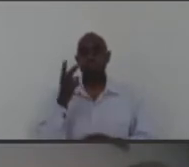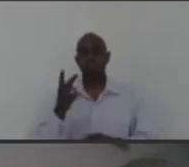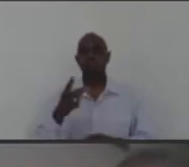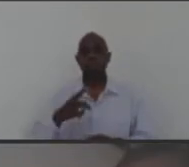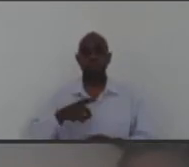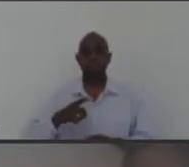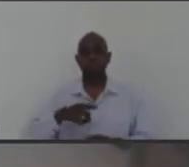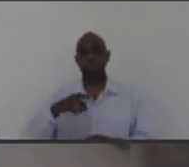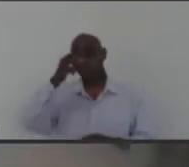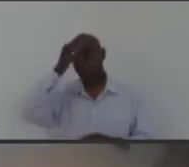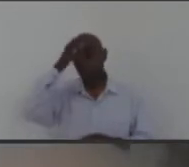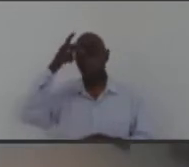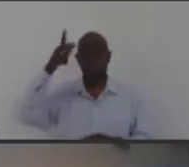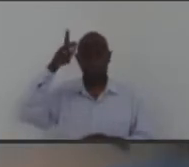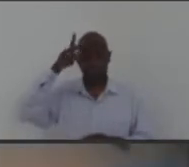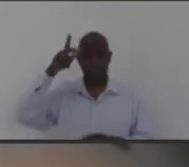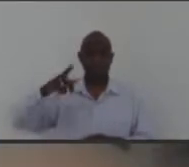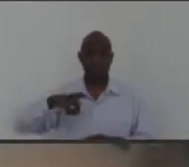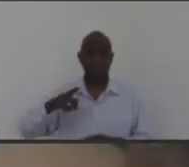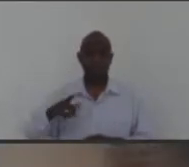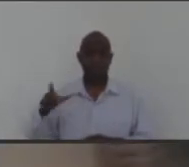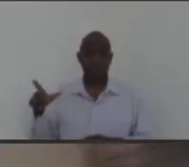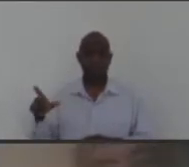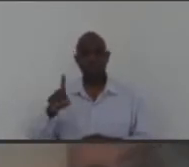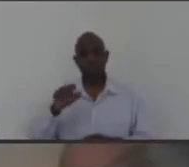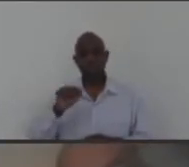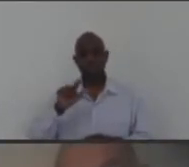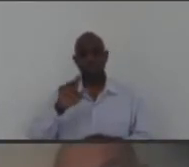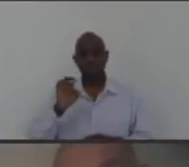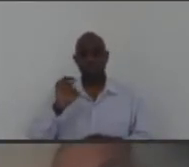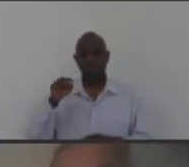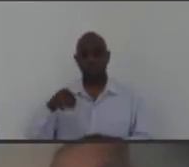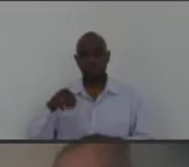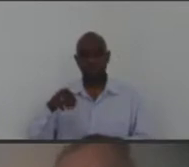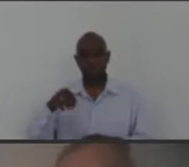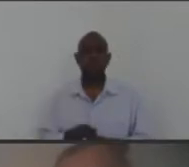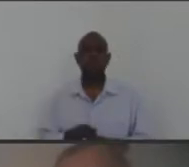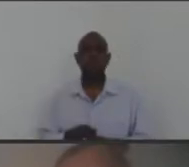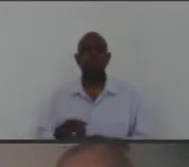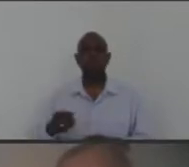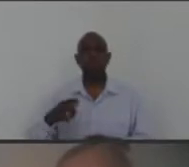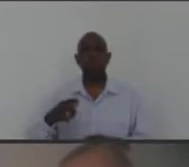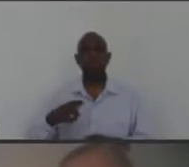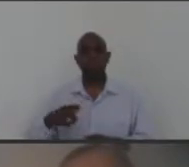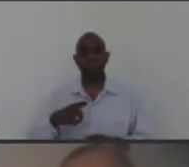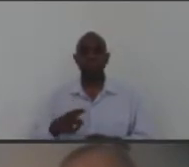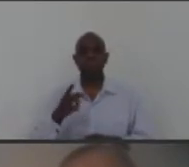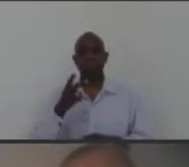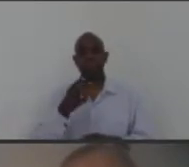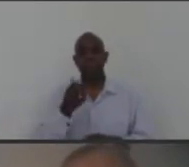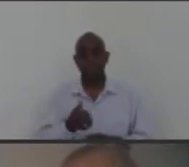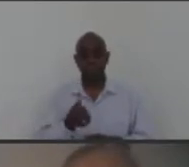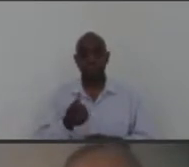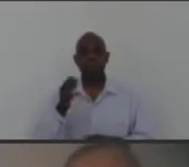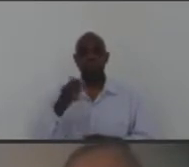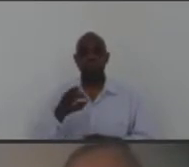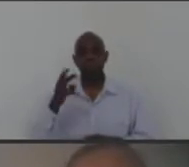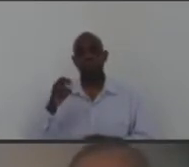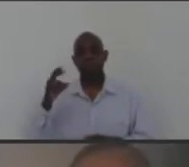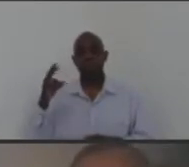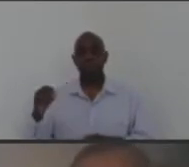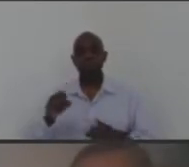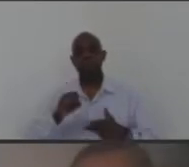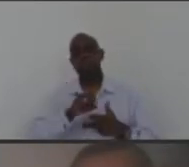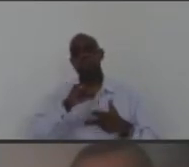prefeito municipal, Luiz Alfredo Castro Rusa Dalben. Mensagem número 26/2020, dispõe sobre autorização ao executivo municipal